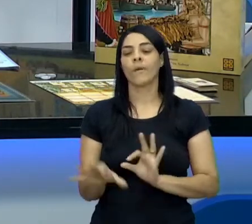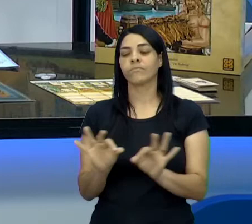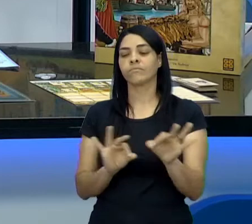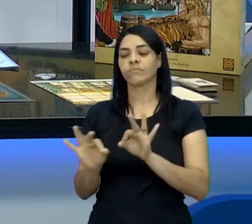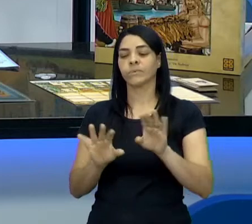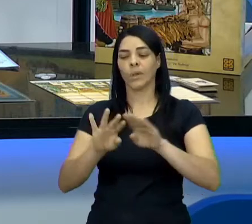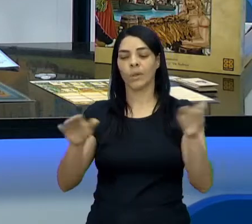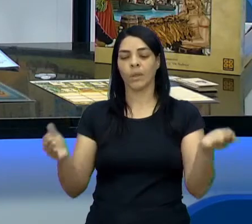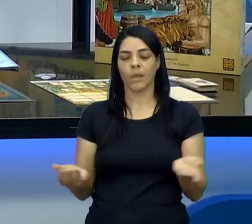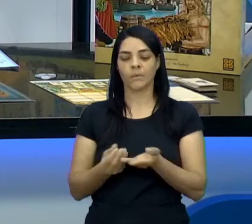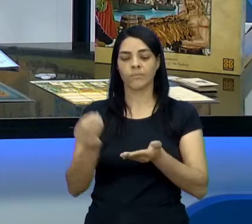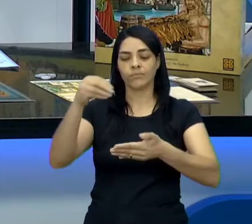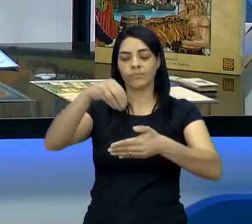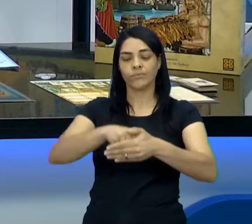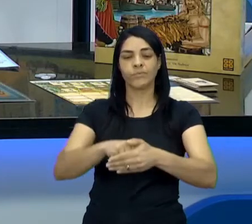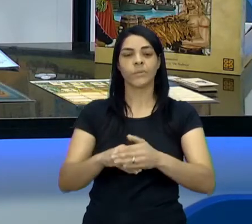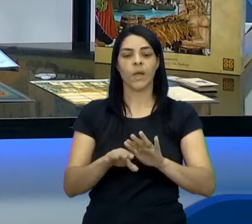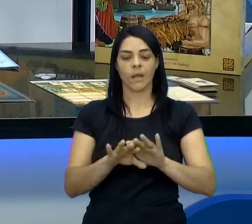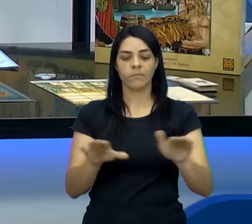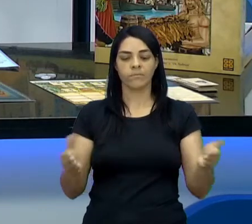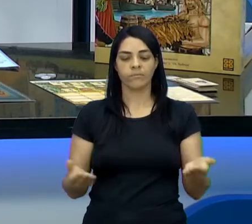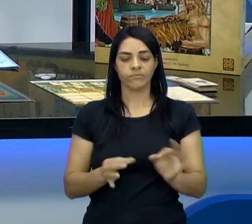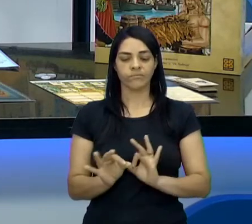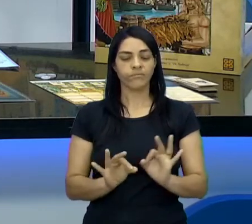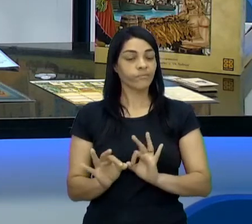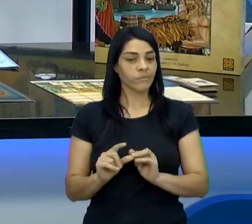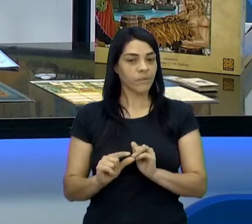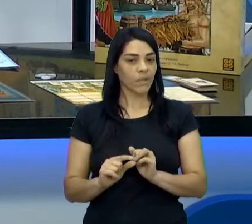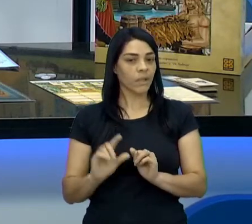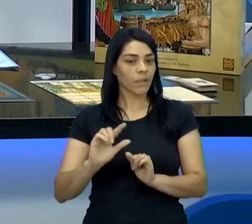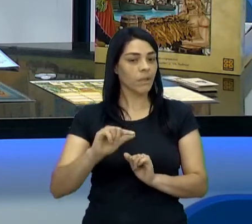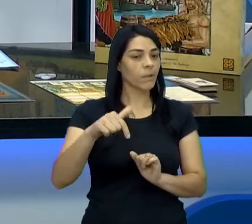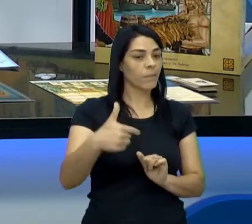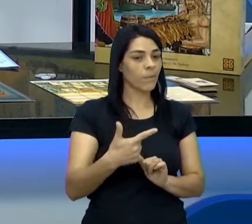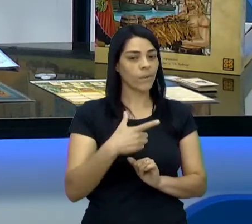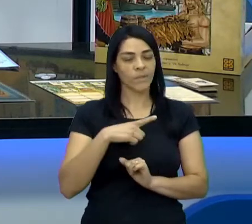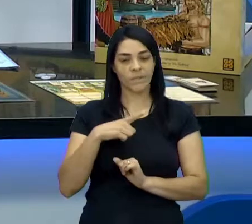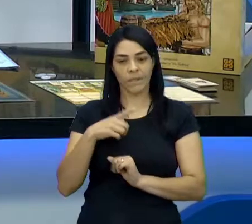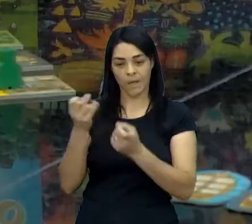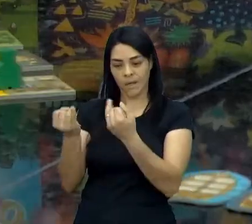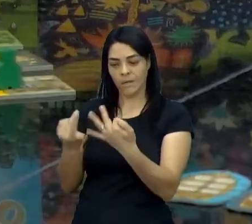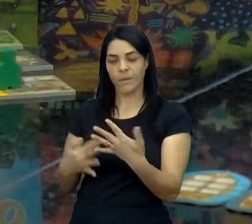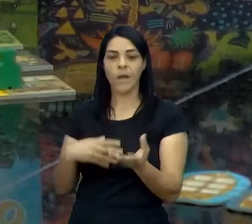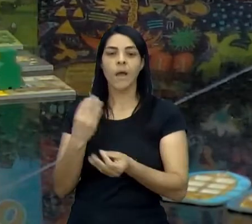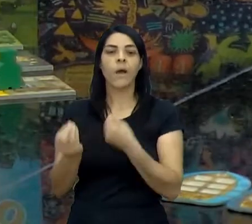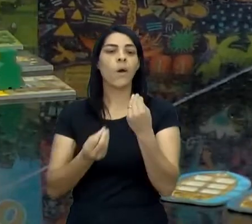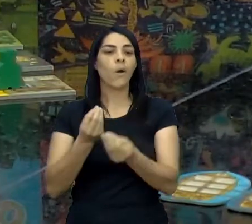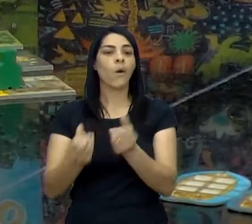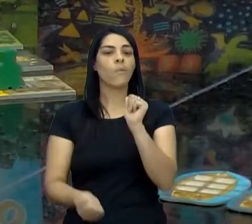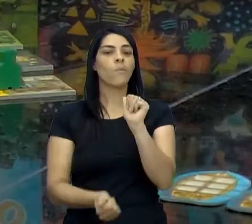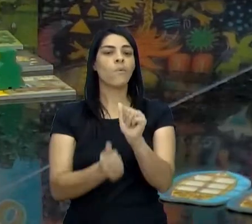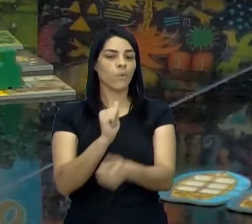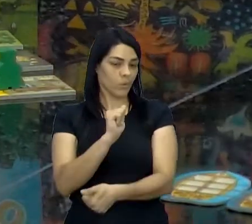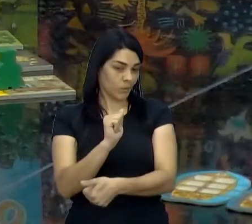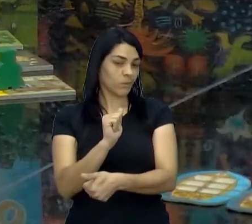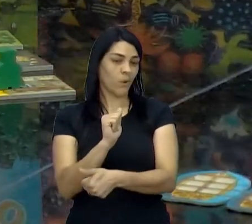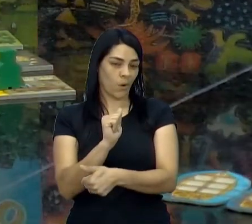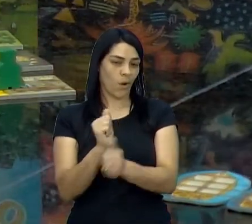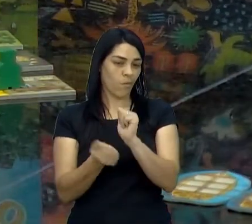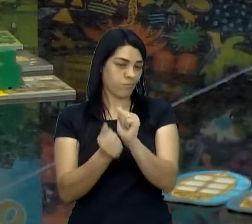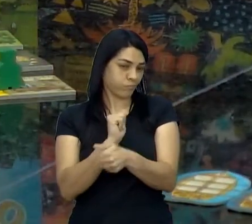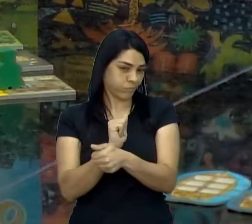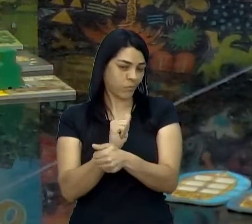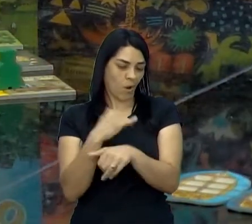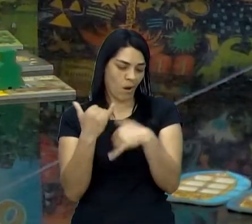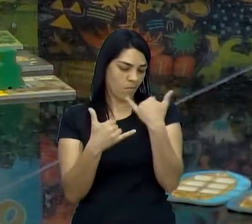elementos aqui. Você tem depois a explicação de como que joga dentro dessa questão aqui,